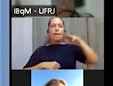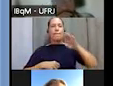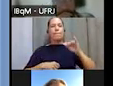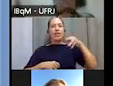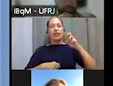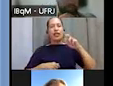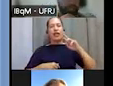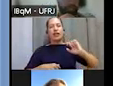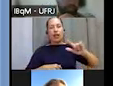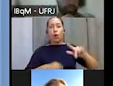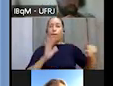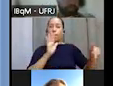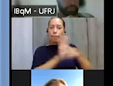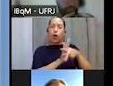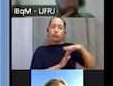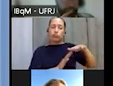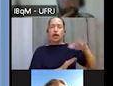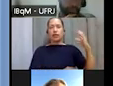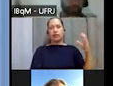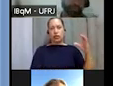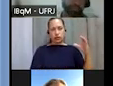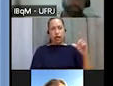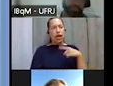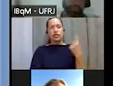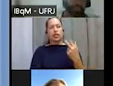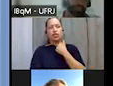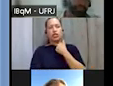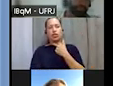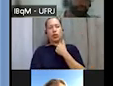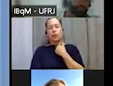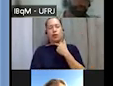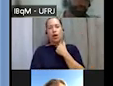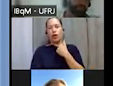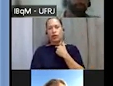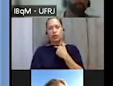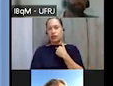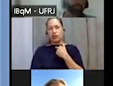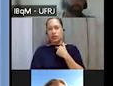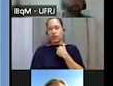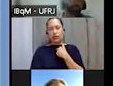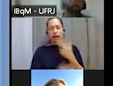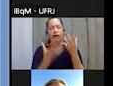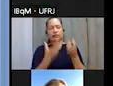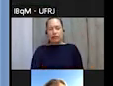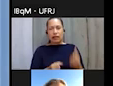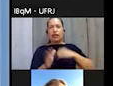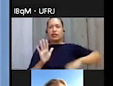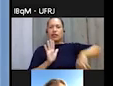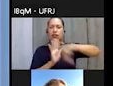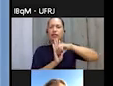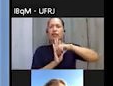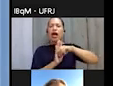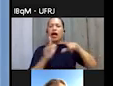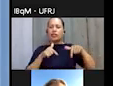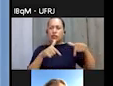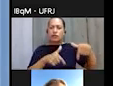natureza da ciência. Nós não podemos mais aceitar que haja uma criminalização da atividade científica,